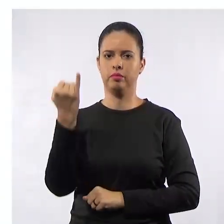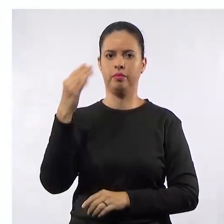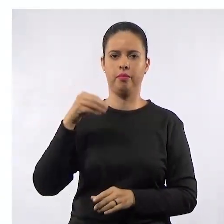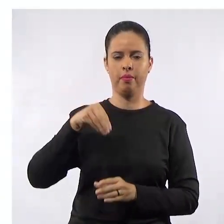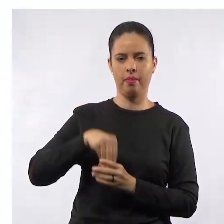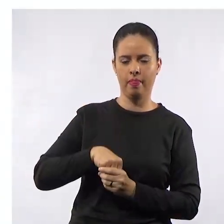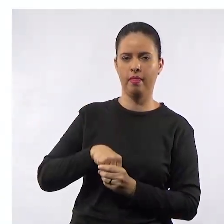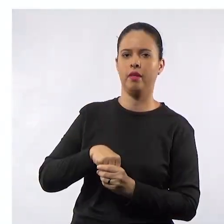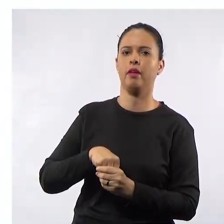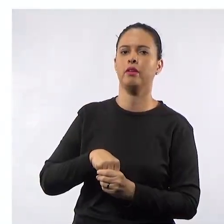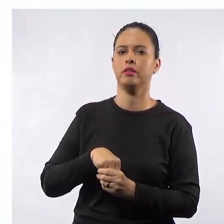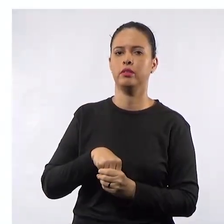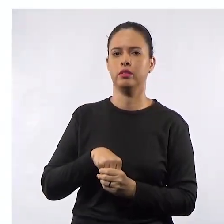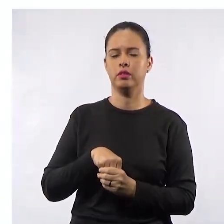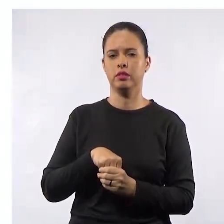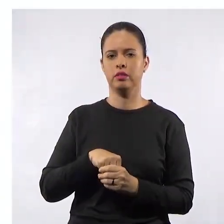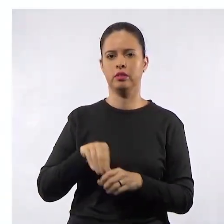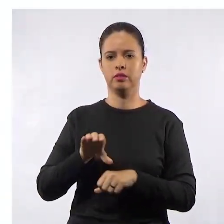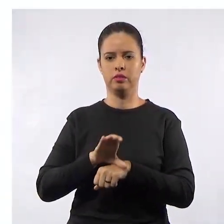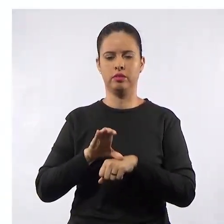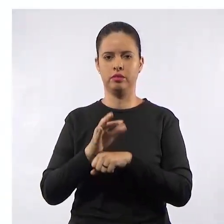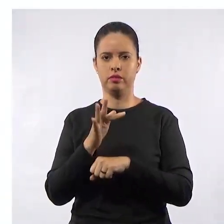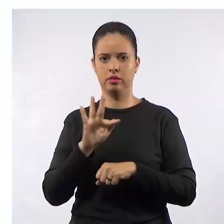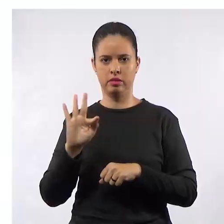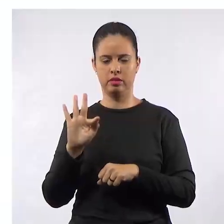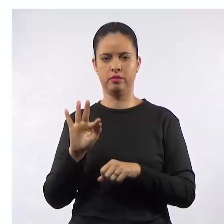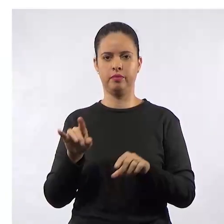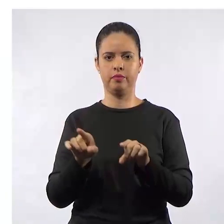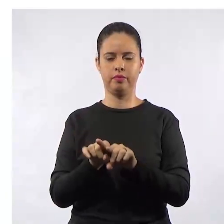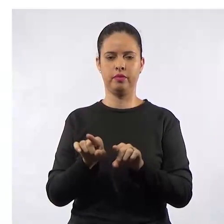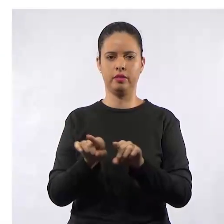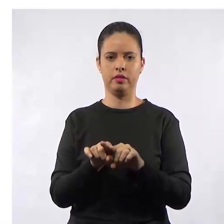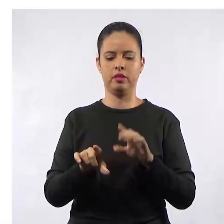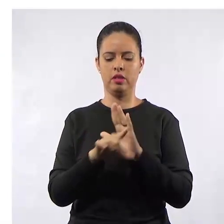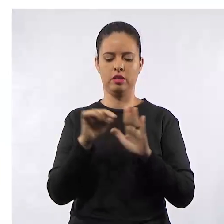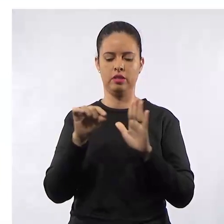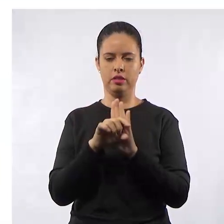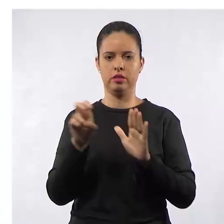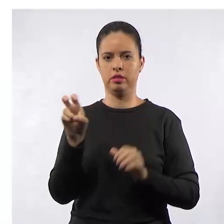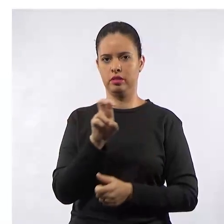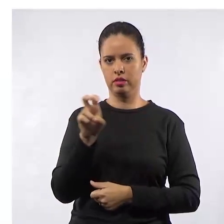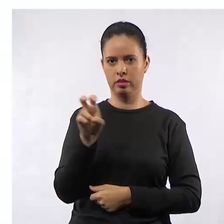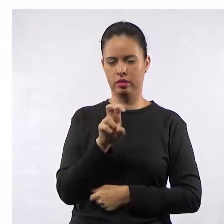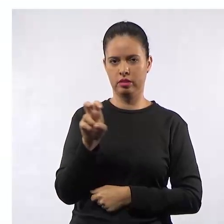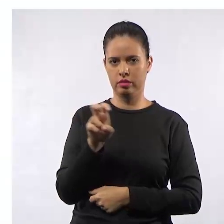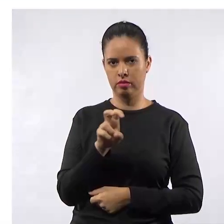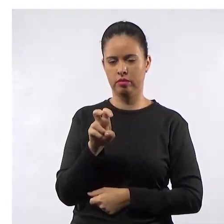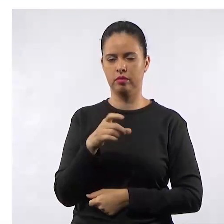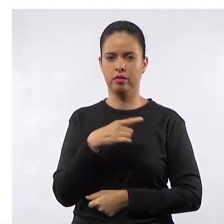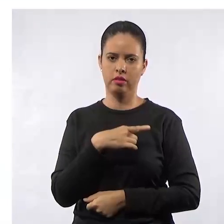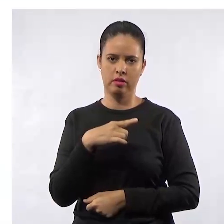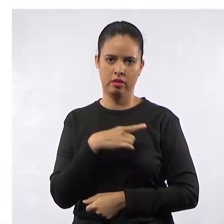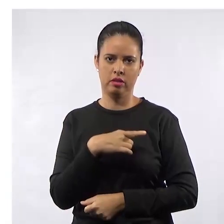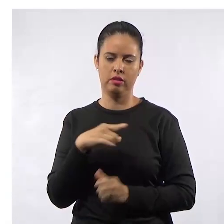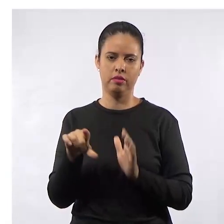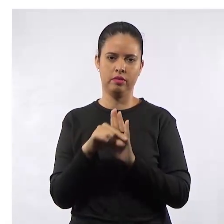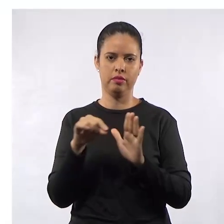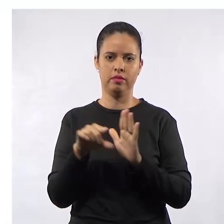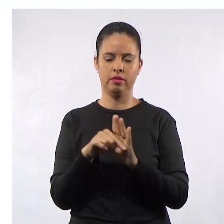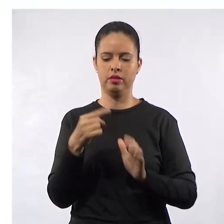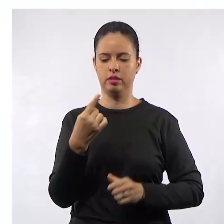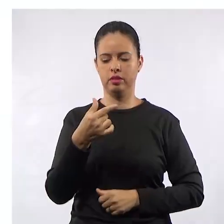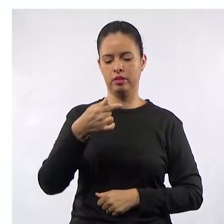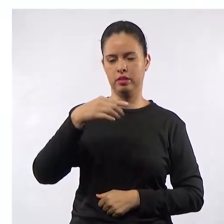nossa Constituição Federal. Tá certo? E além do artigo 5º, nós já sabemos que tem o artigo